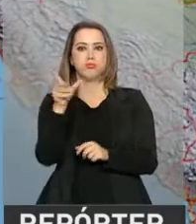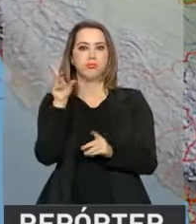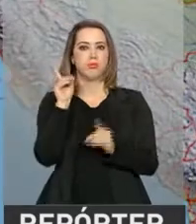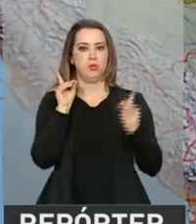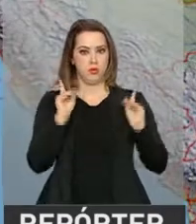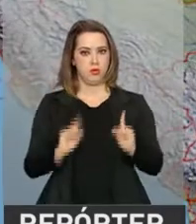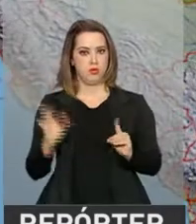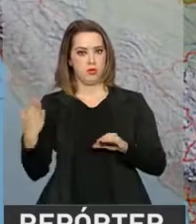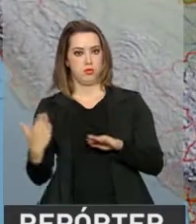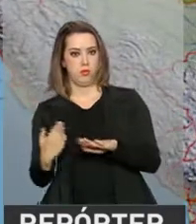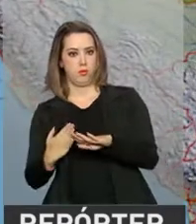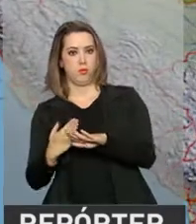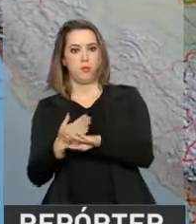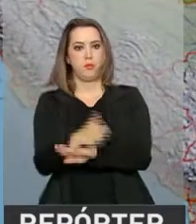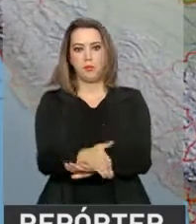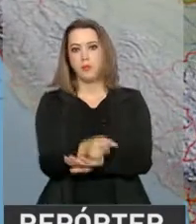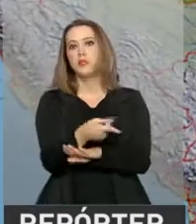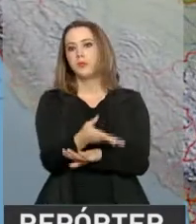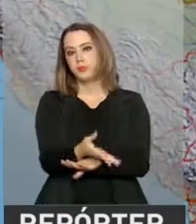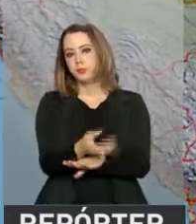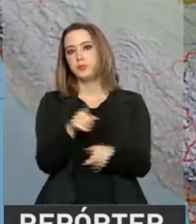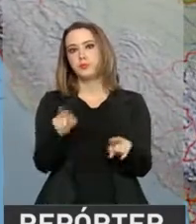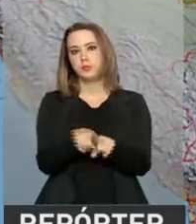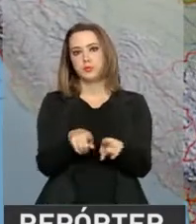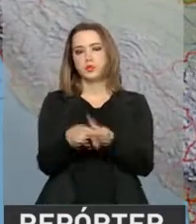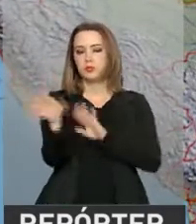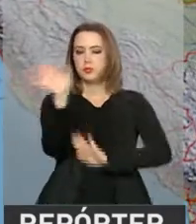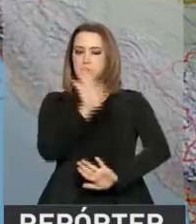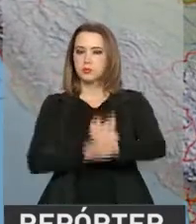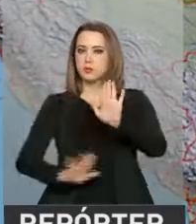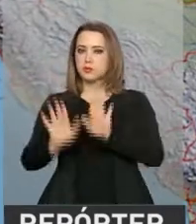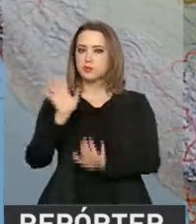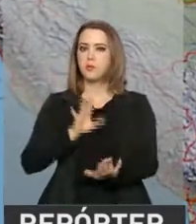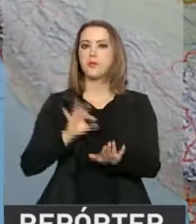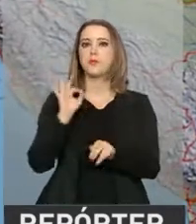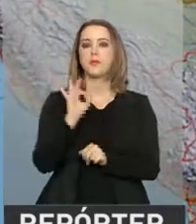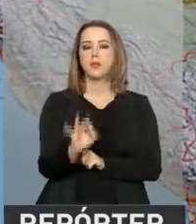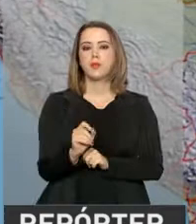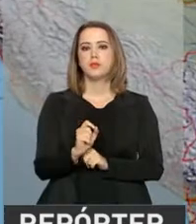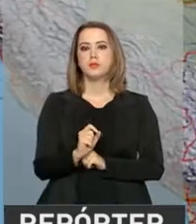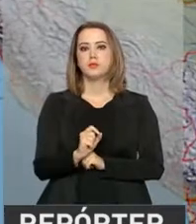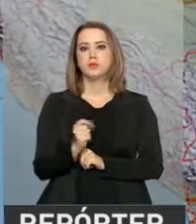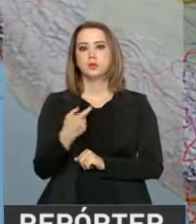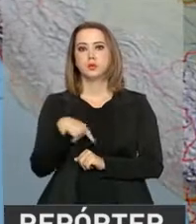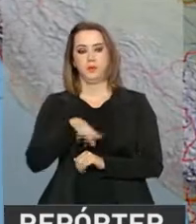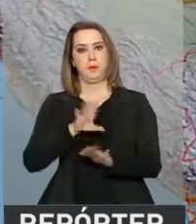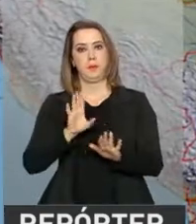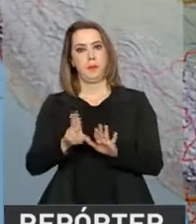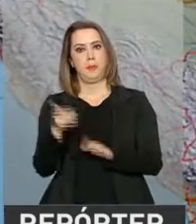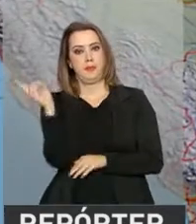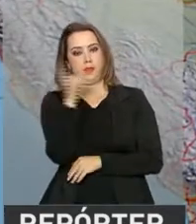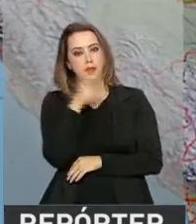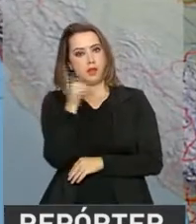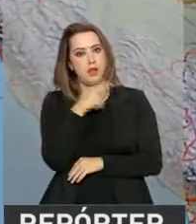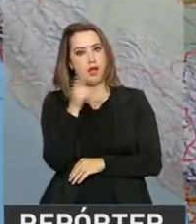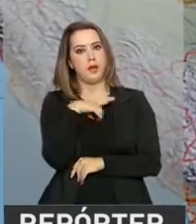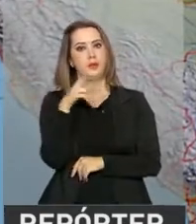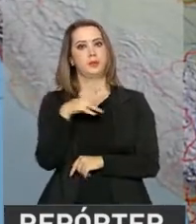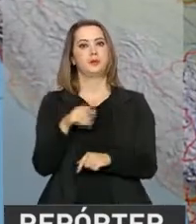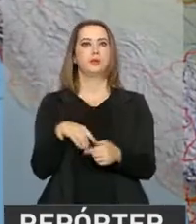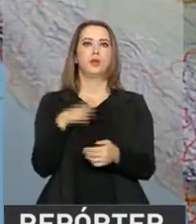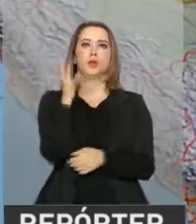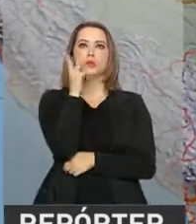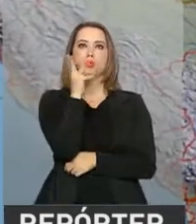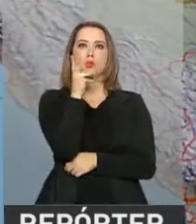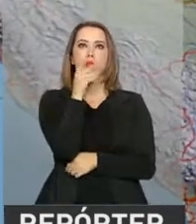necessidades especiais. Elas estão cuidando para que tenhamos agilidade no embarque e desembarque.